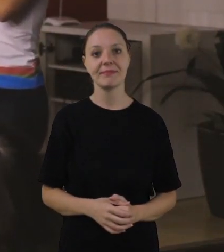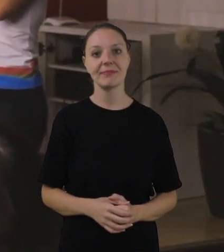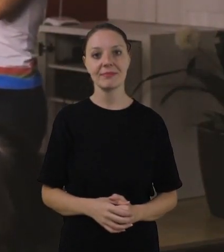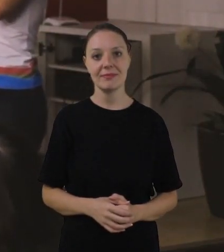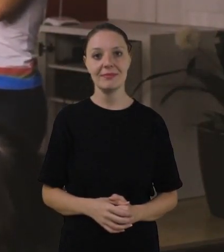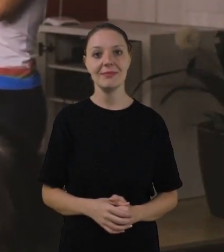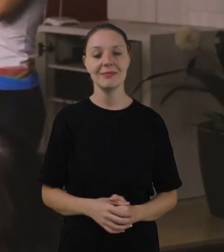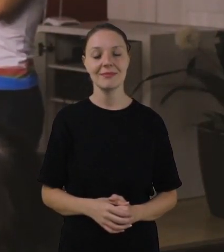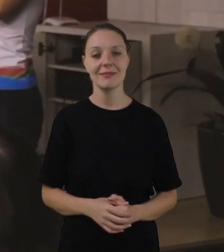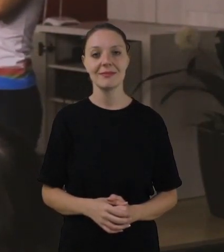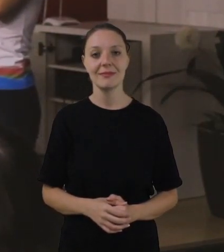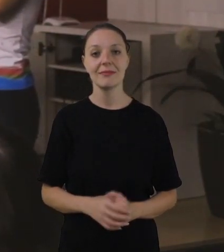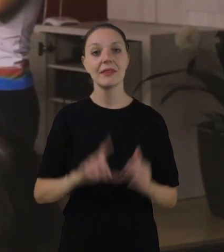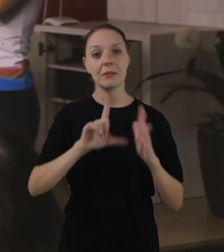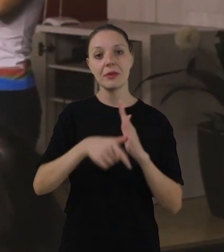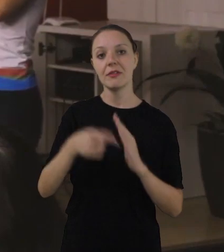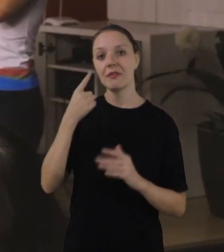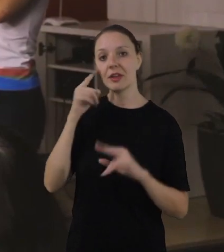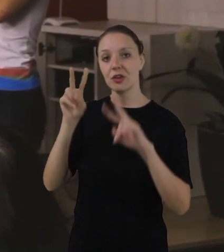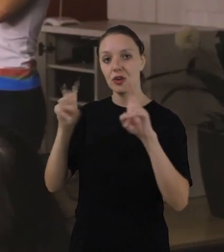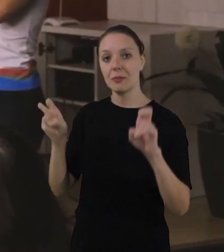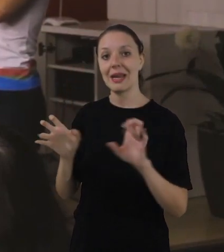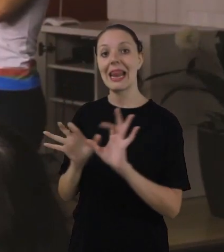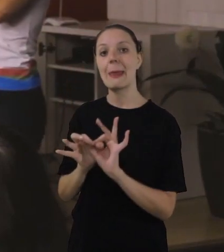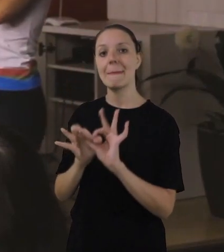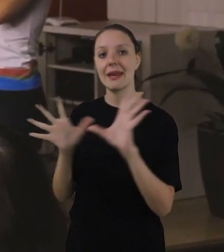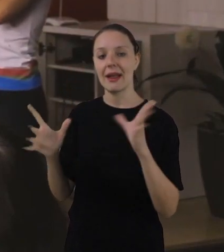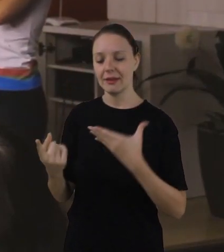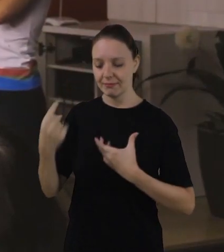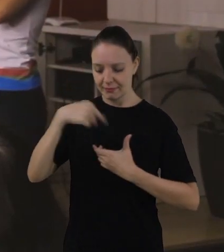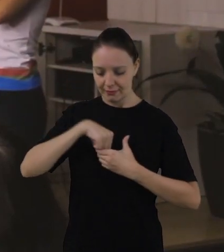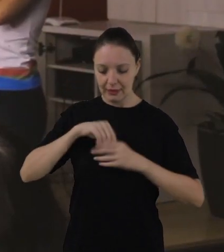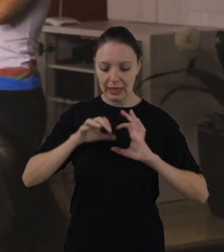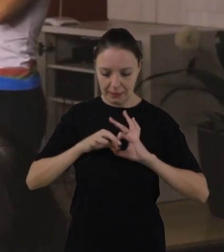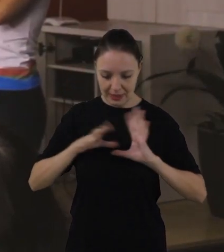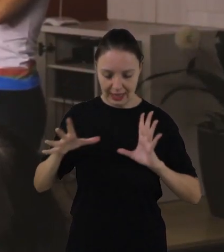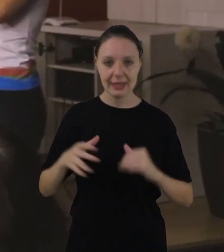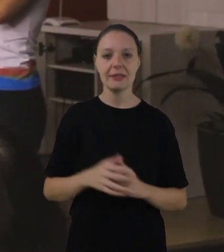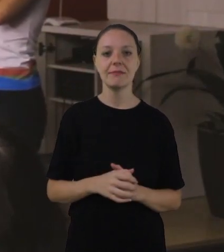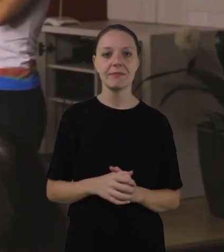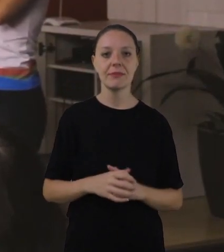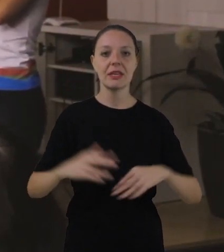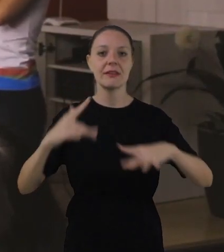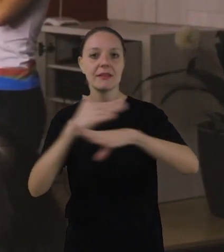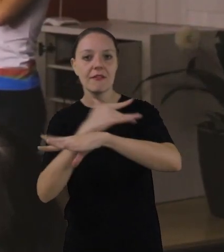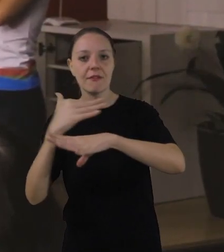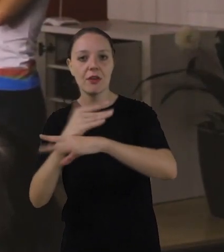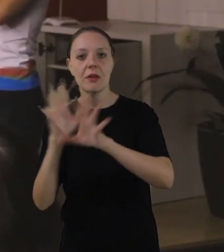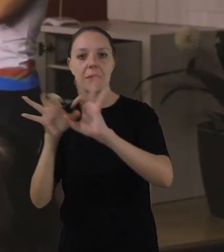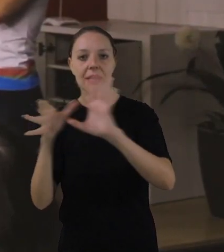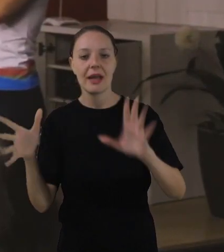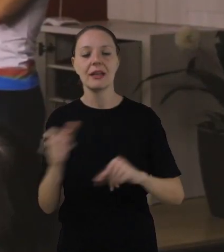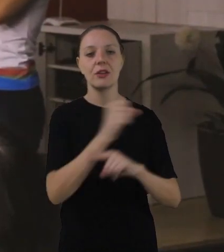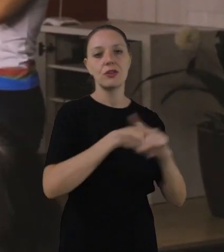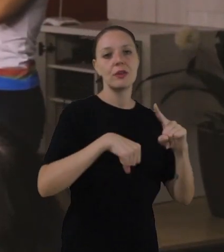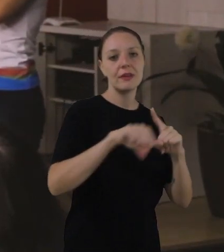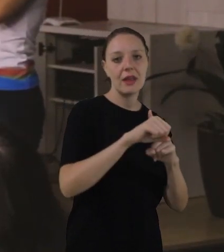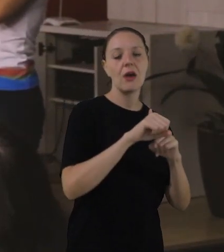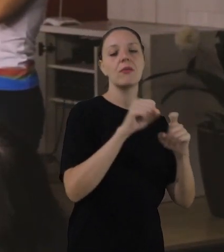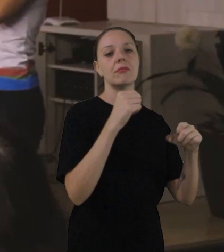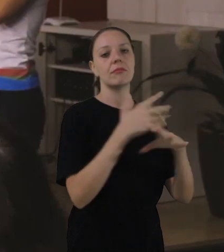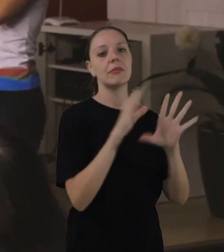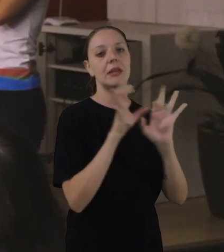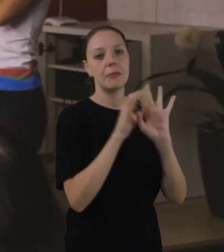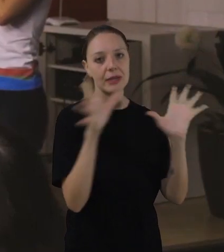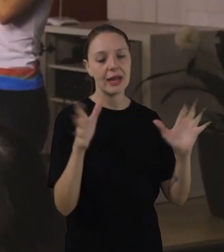a liberdade, não só a liberdade, primeiro liberdade interior, liberdade civil, liberdade social, liberdade da minha própria família, da minha